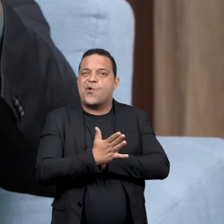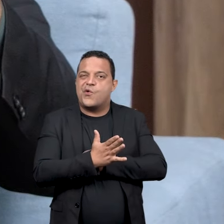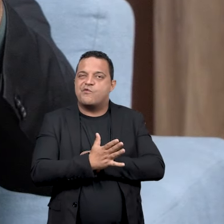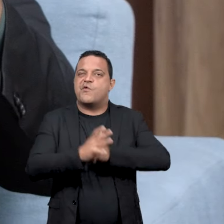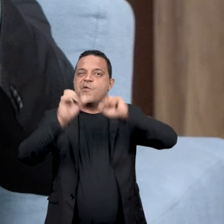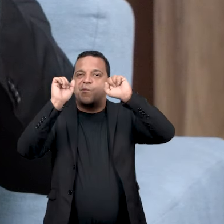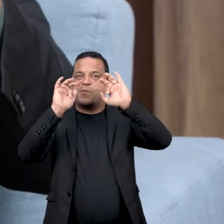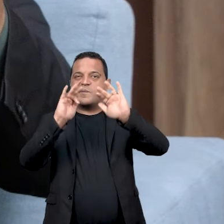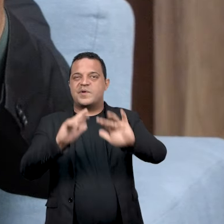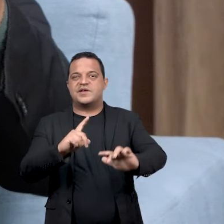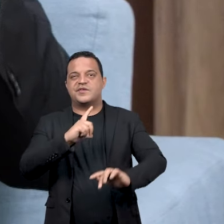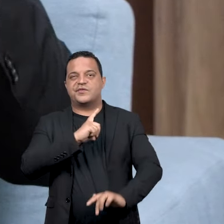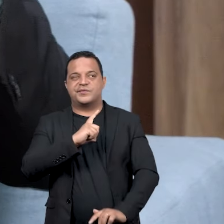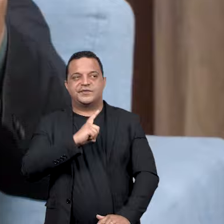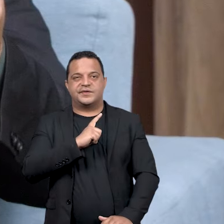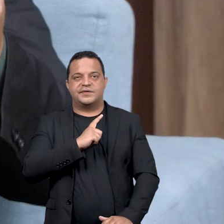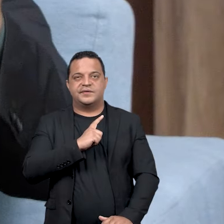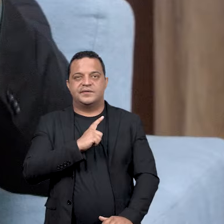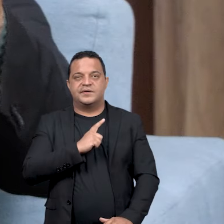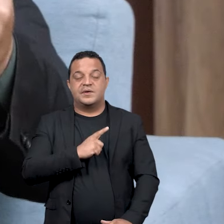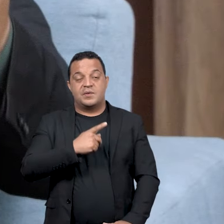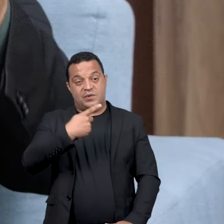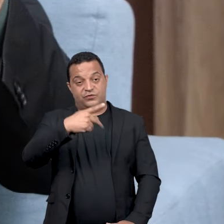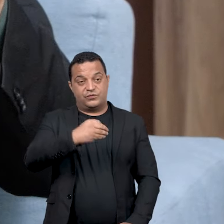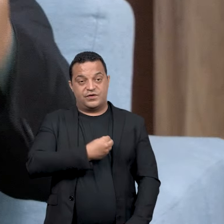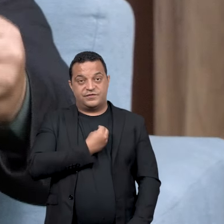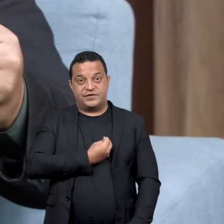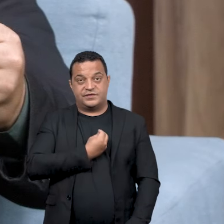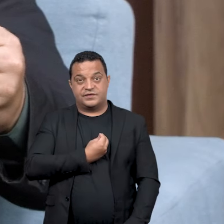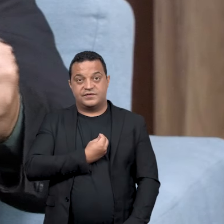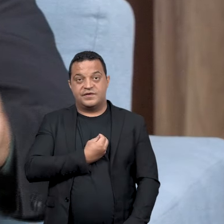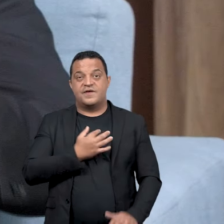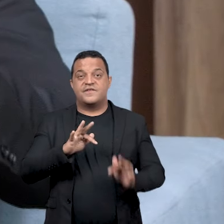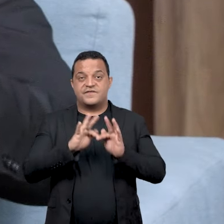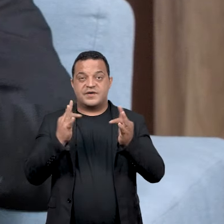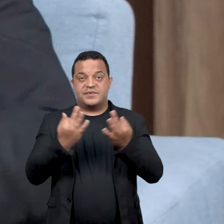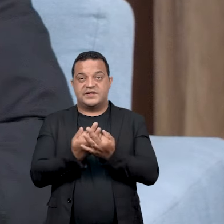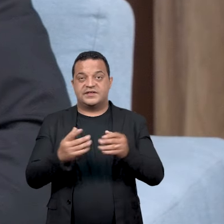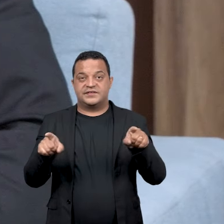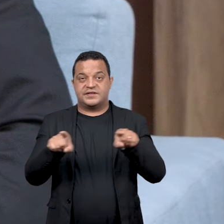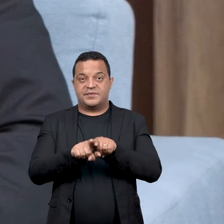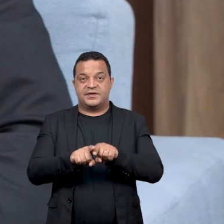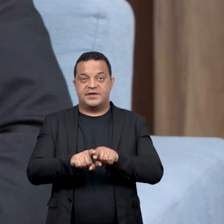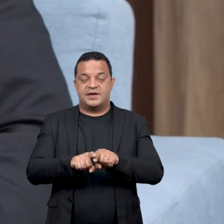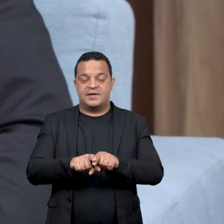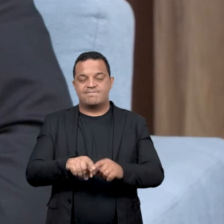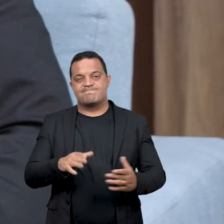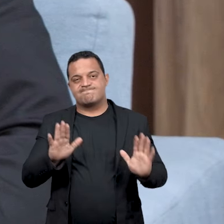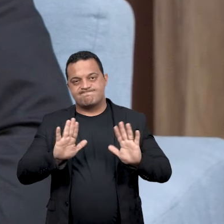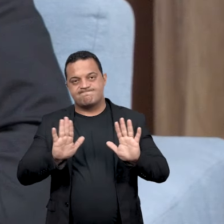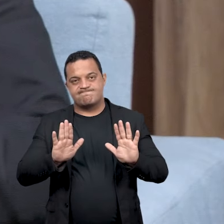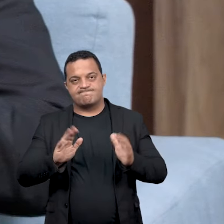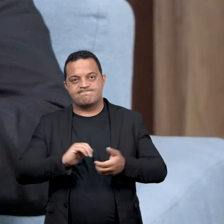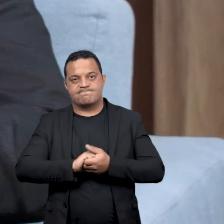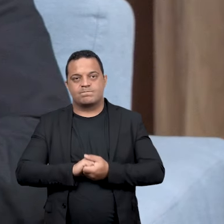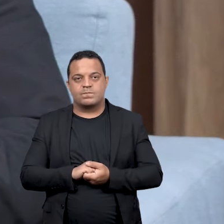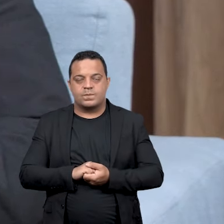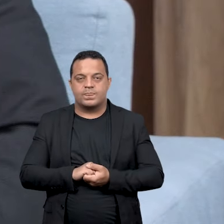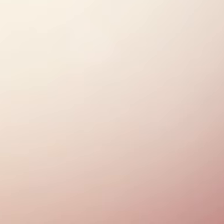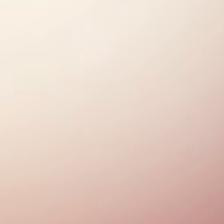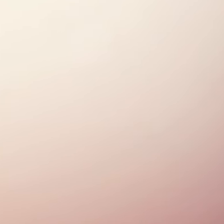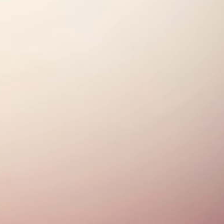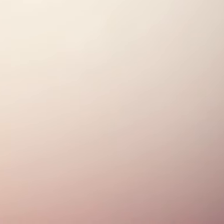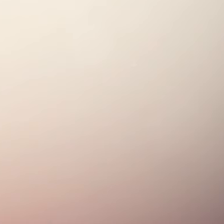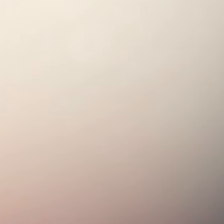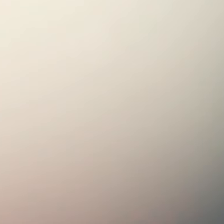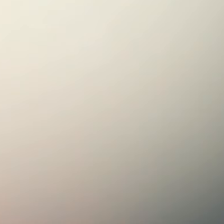um ano novo, repleto das bênçãos do Senhor para a sua vida e para a sua família. Até breve.